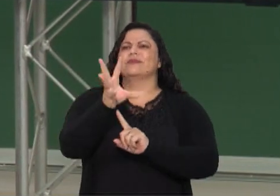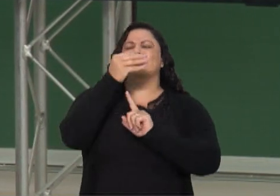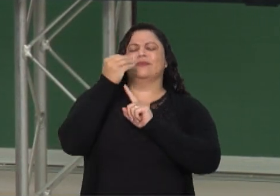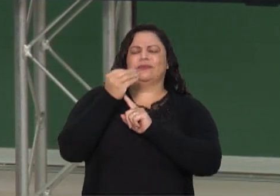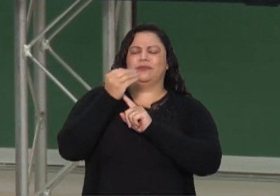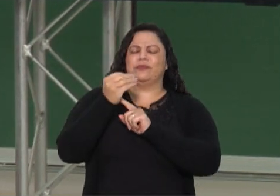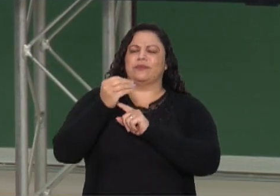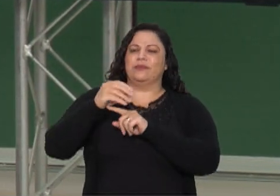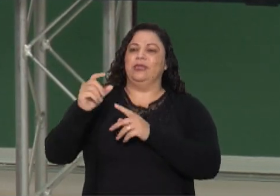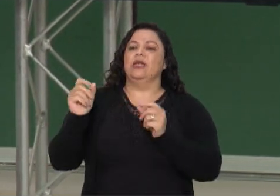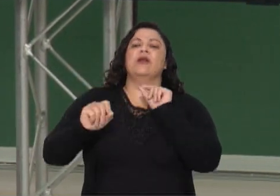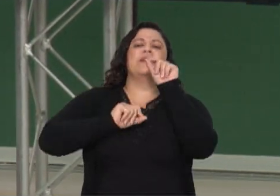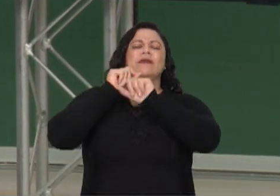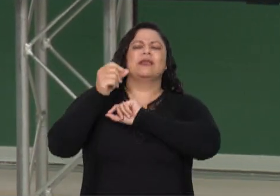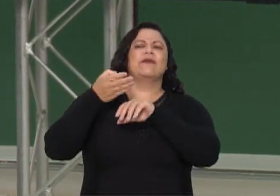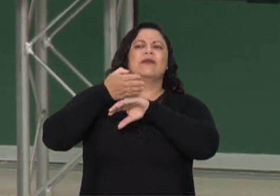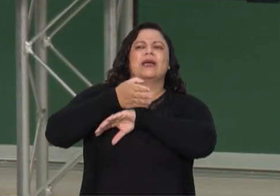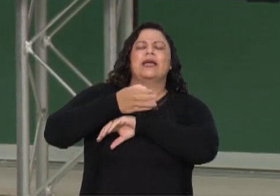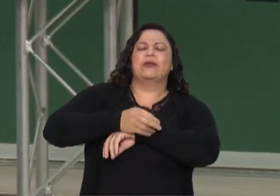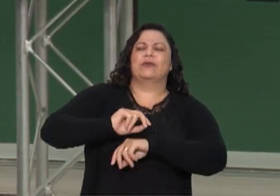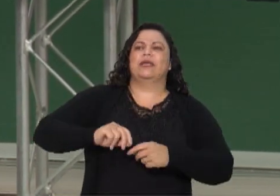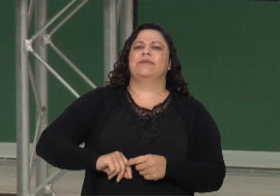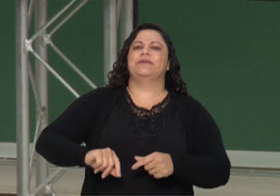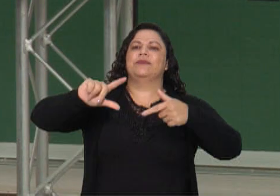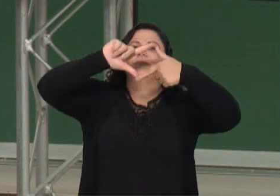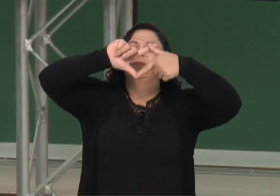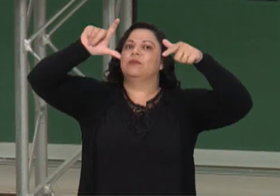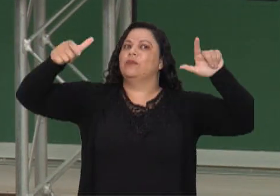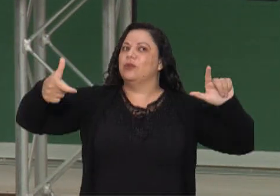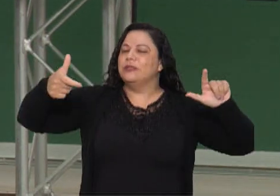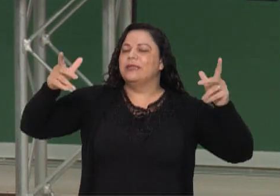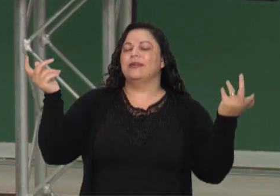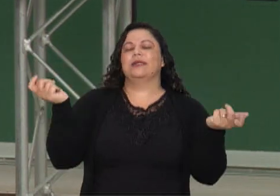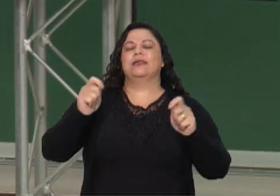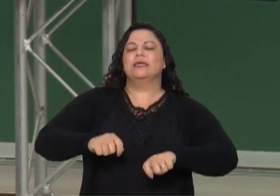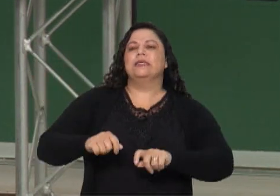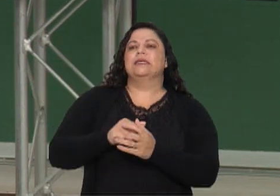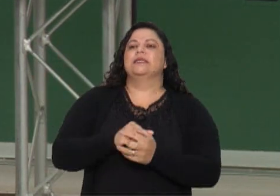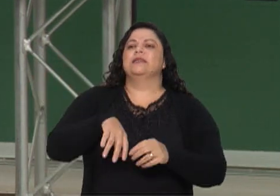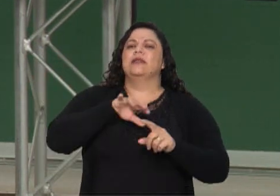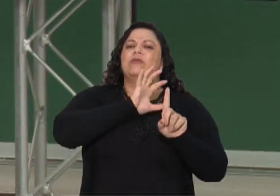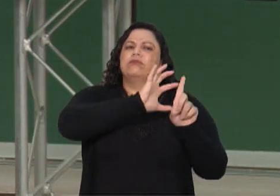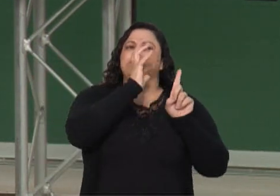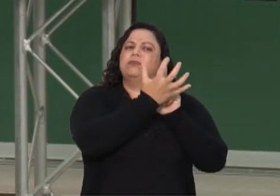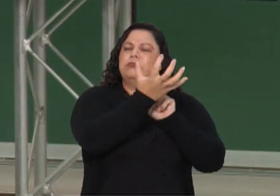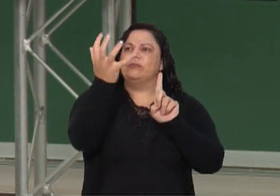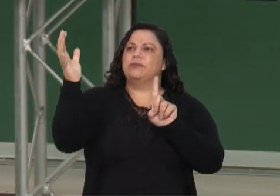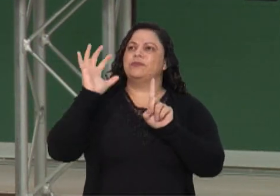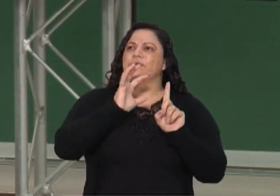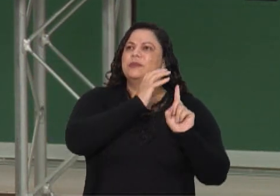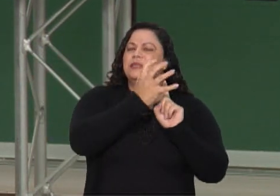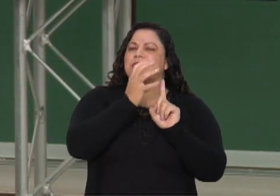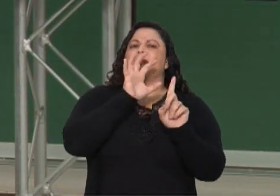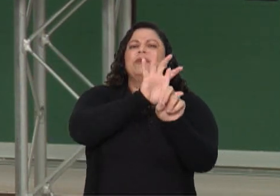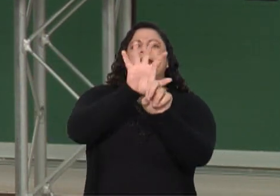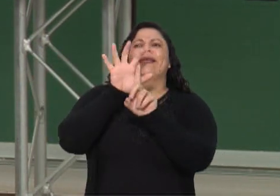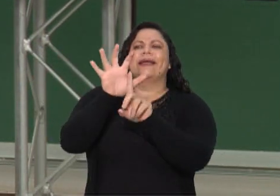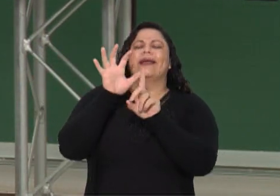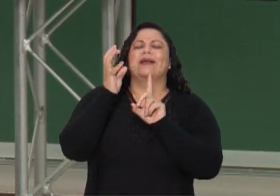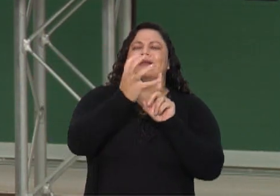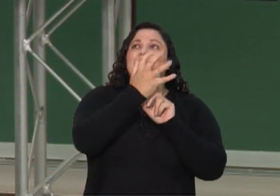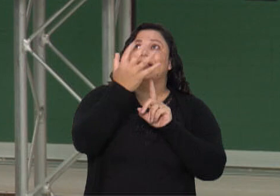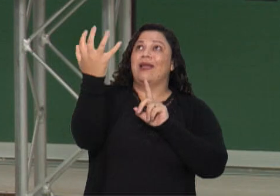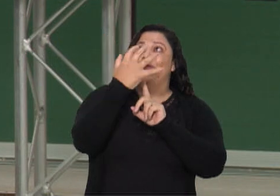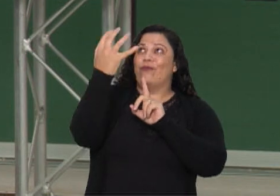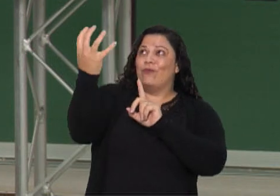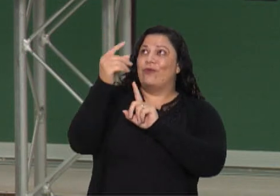aqui no Brasil, que trouxeram em suas obras aí a influência europeia, né, do que estava